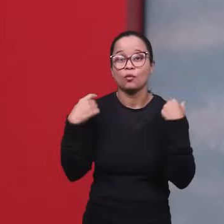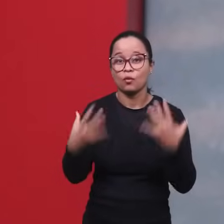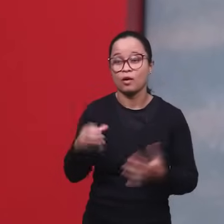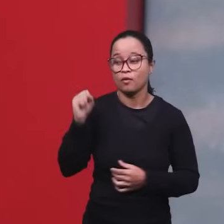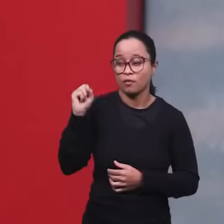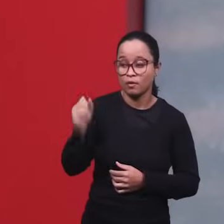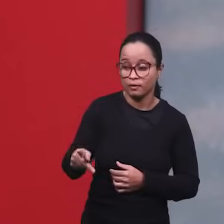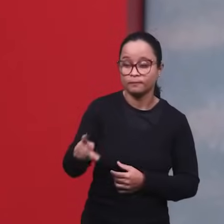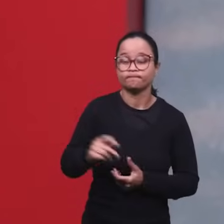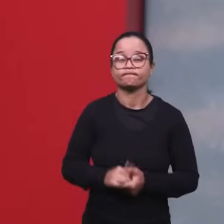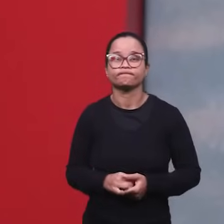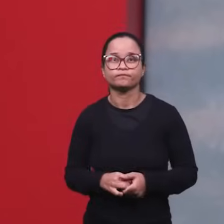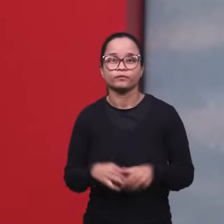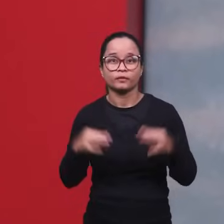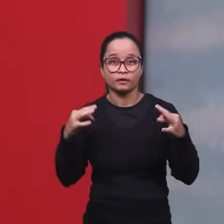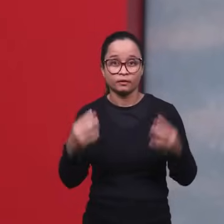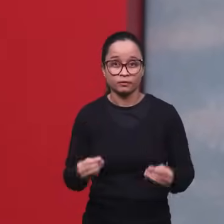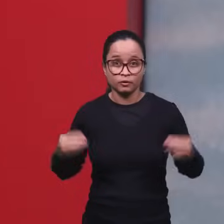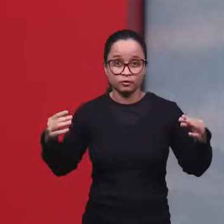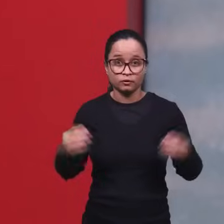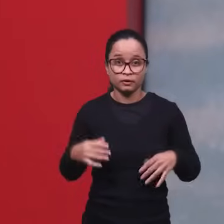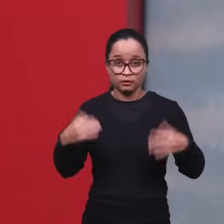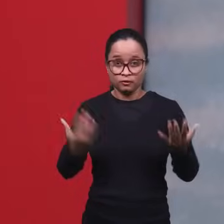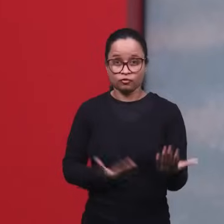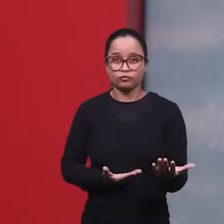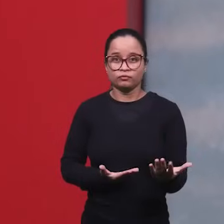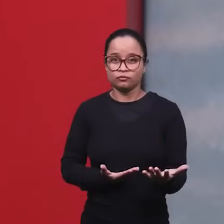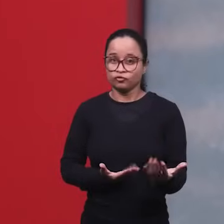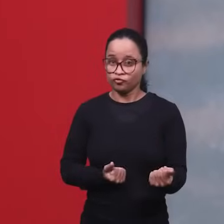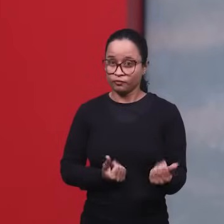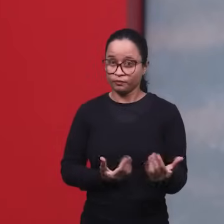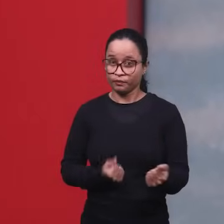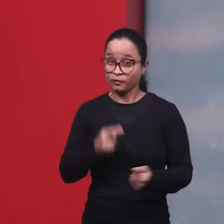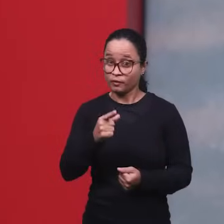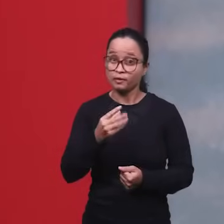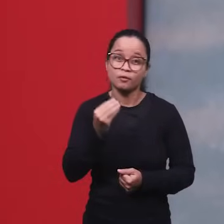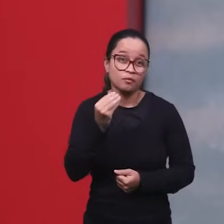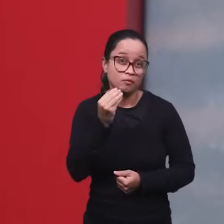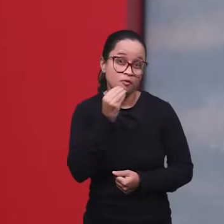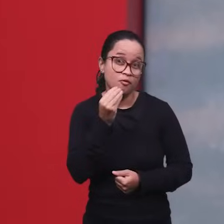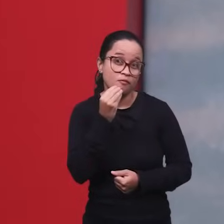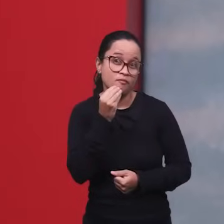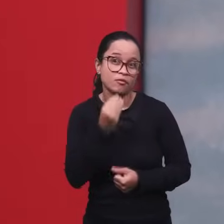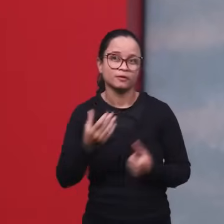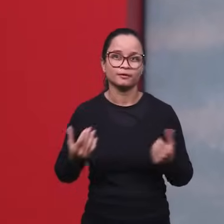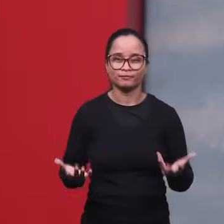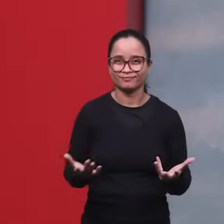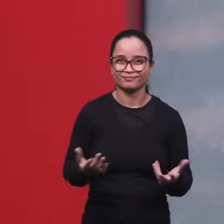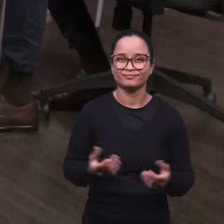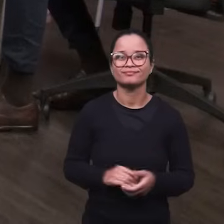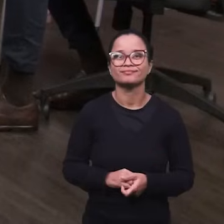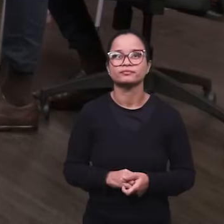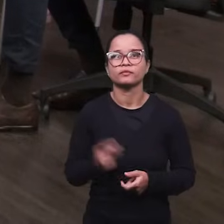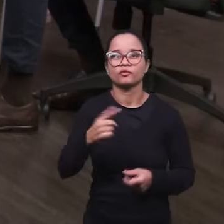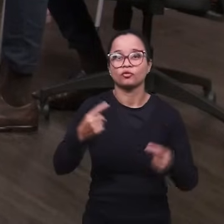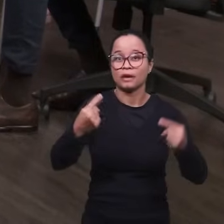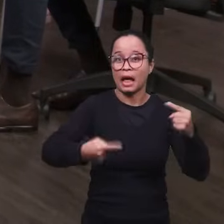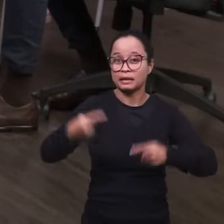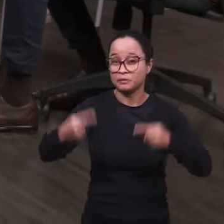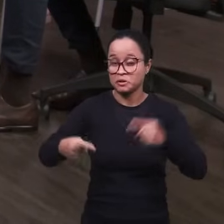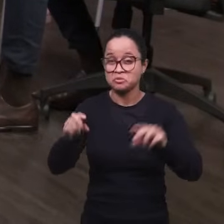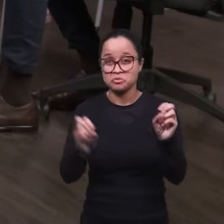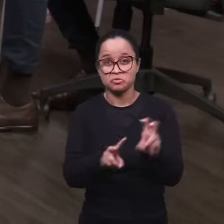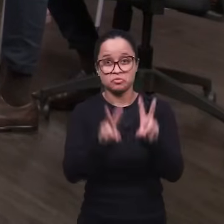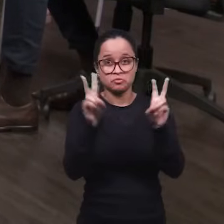Uhum. E fazer uma projeção mesmo para tudo, né? Então, jovens, vocês estão tendo privilégio É isso mesmo. de a gente estar debatendo esse